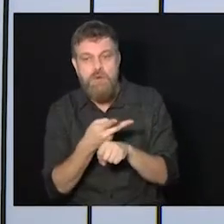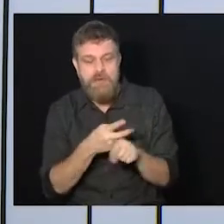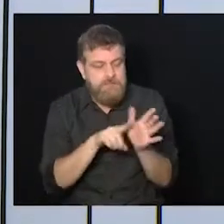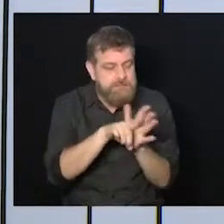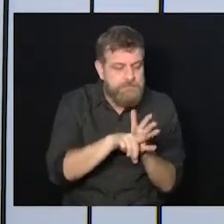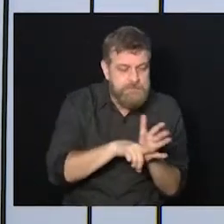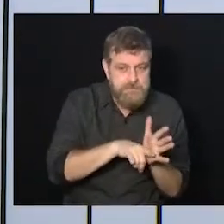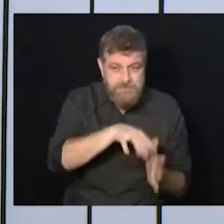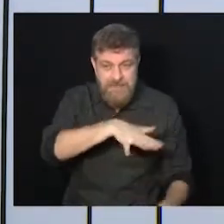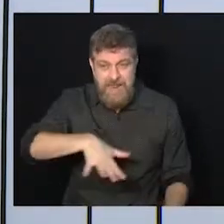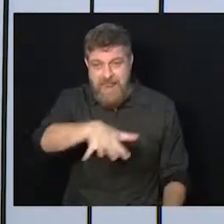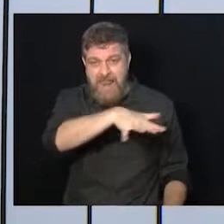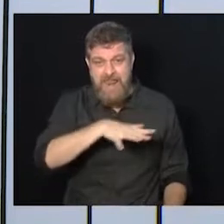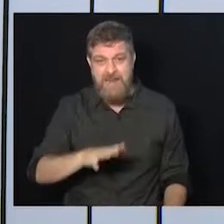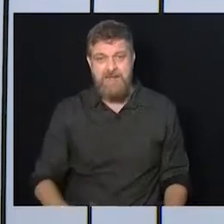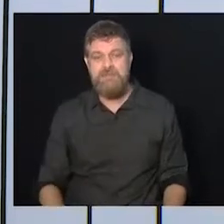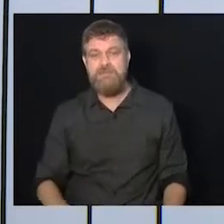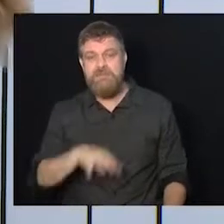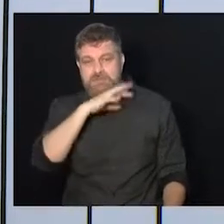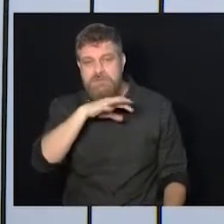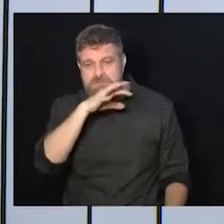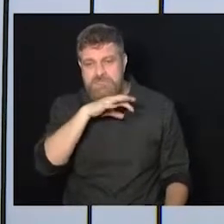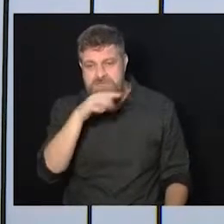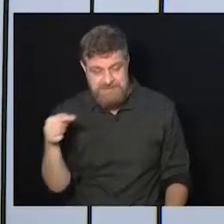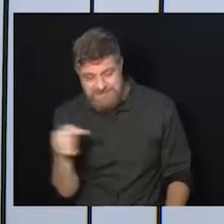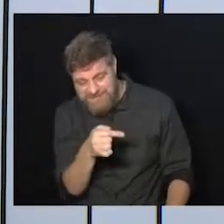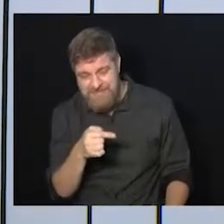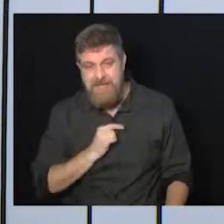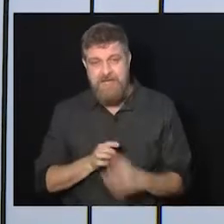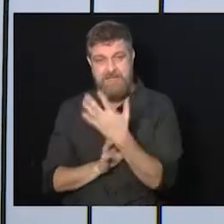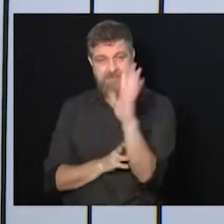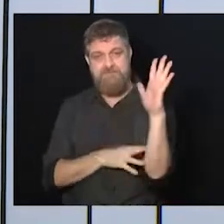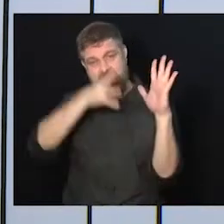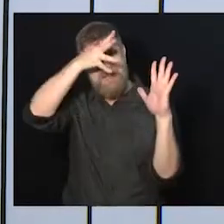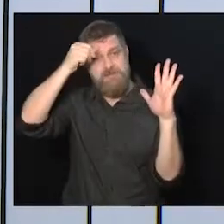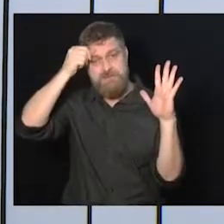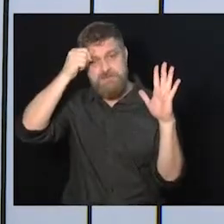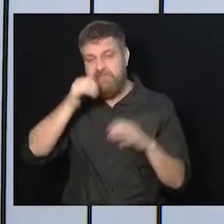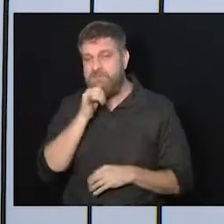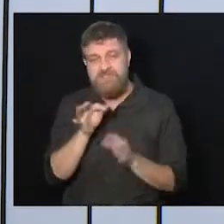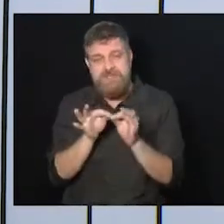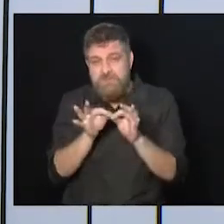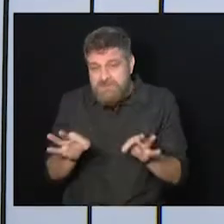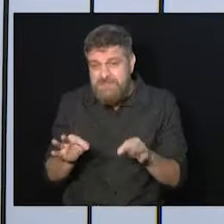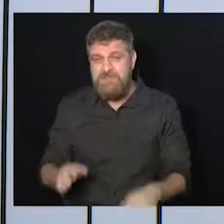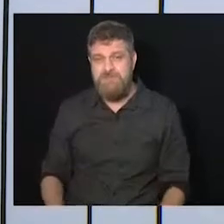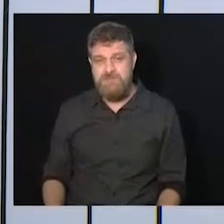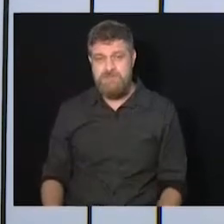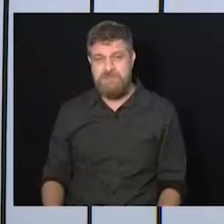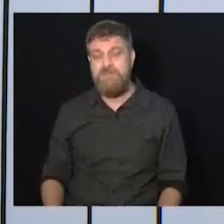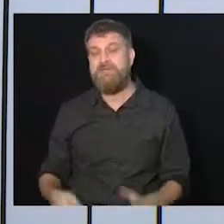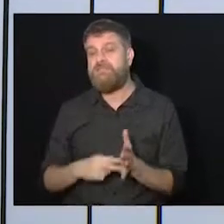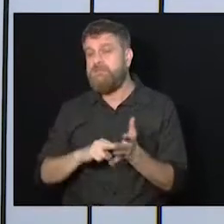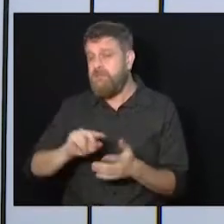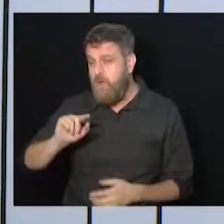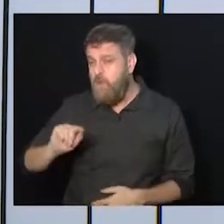na biofauna, na fauna que a gente tem lá, né, na biota que a gente tem lá. Então, um exemplo muito simples e o quanto isso representa